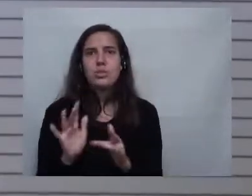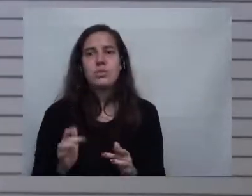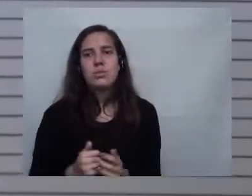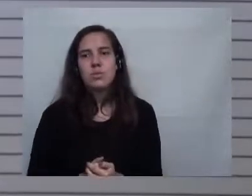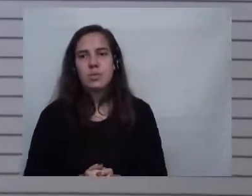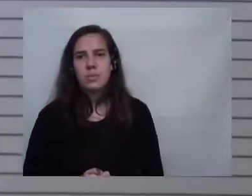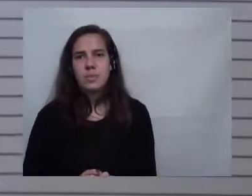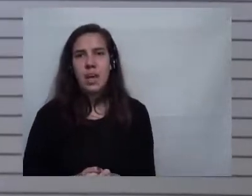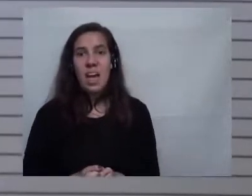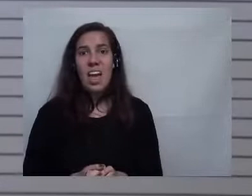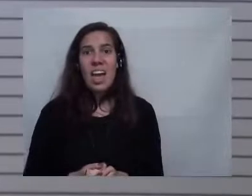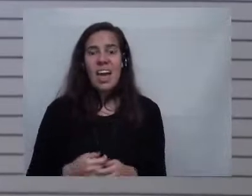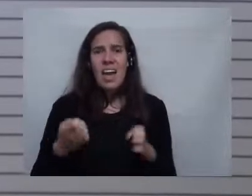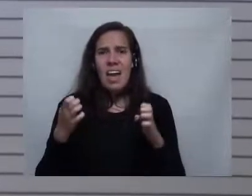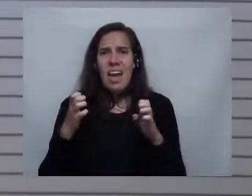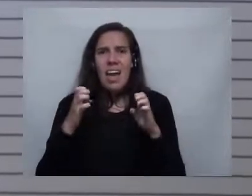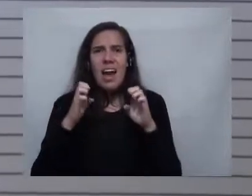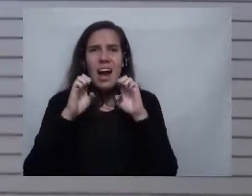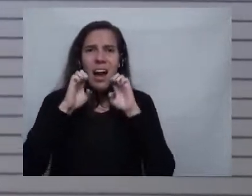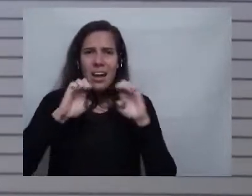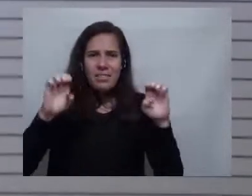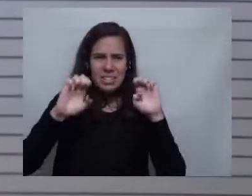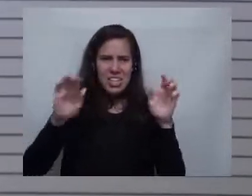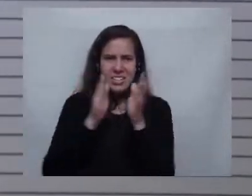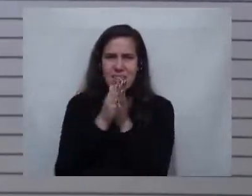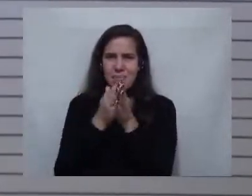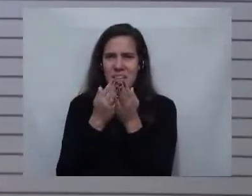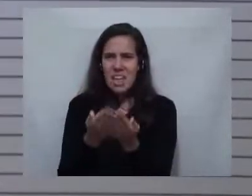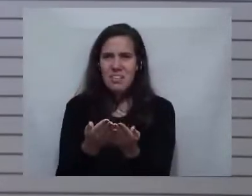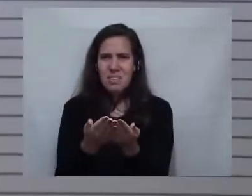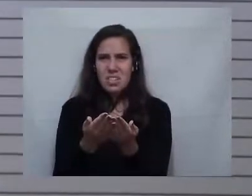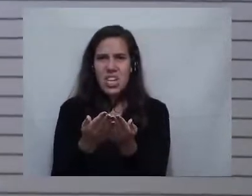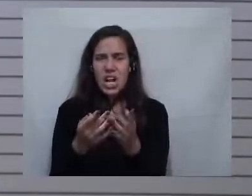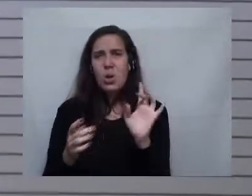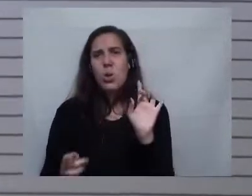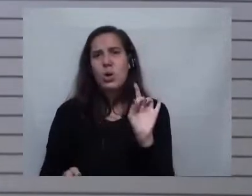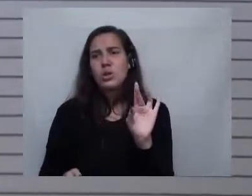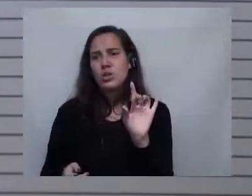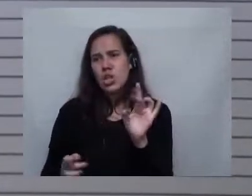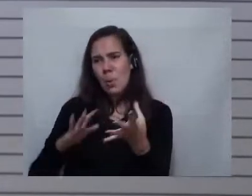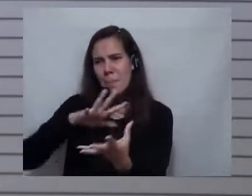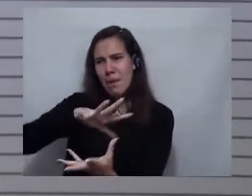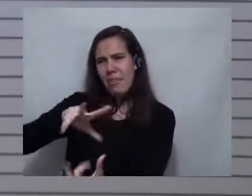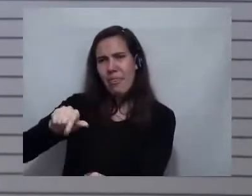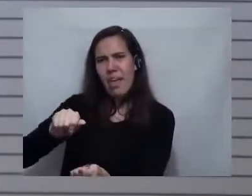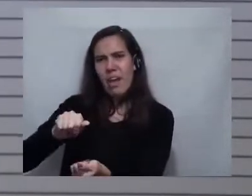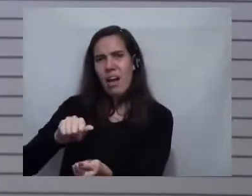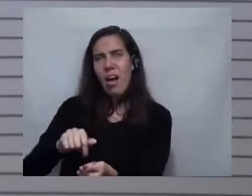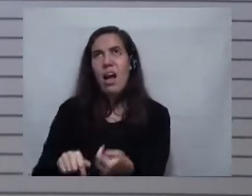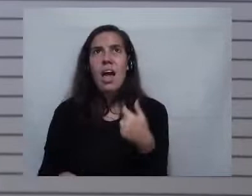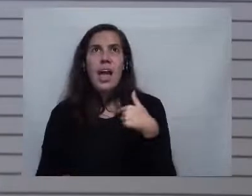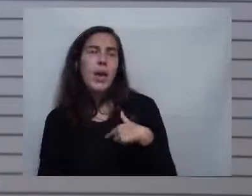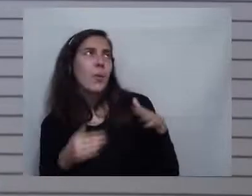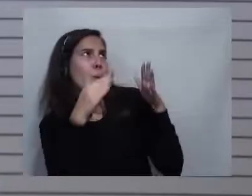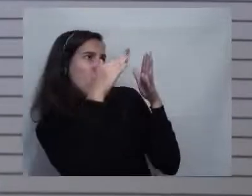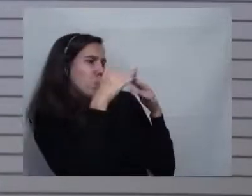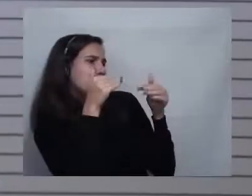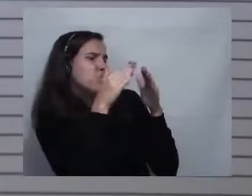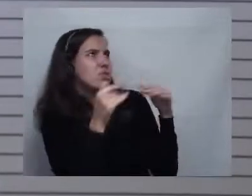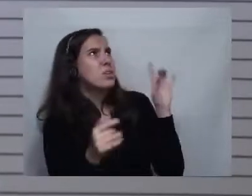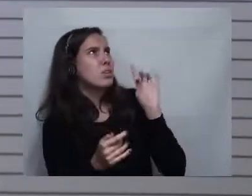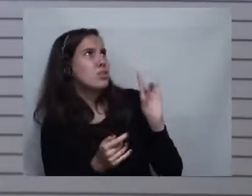terrenas e nos parece que cada dia mais o senhor não é mais o senhor Mas é um gerente é um